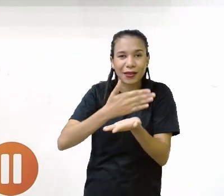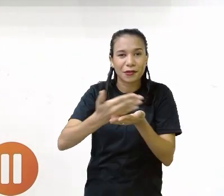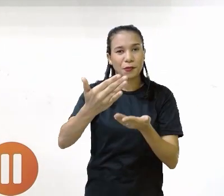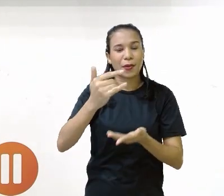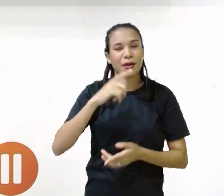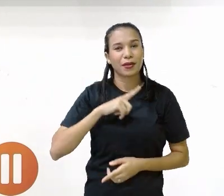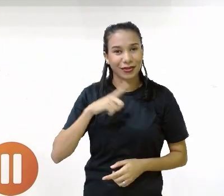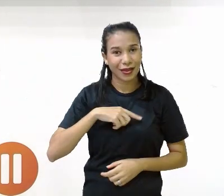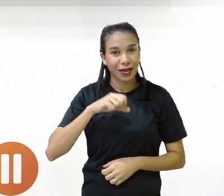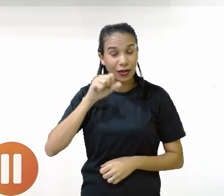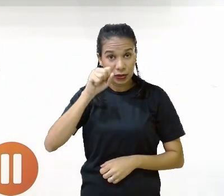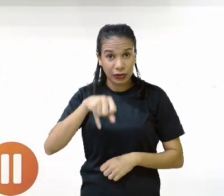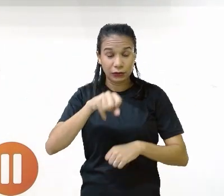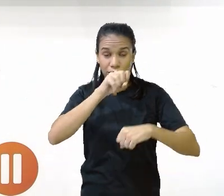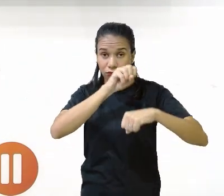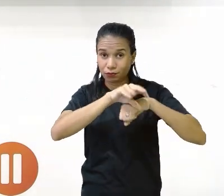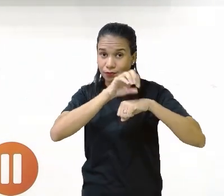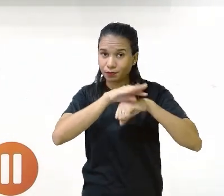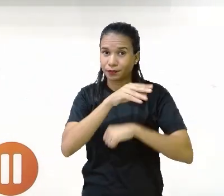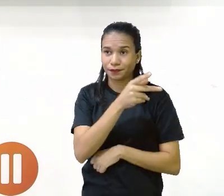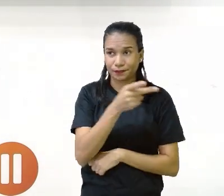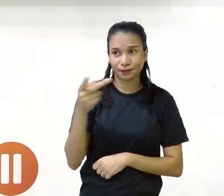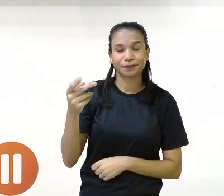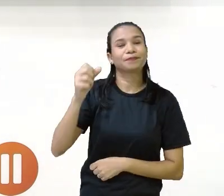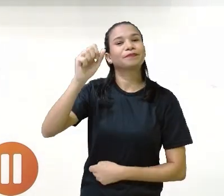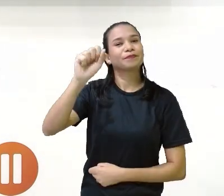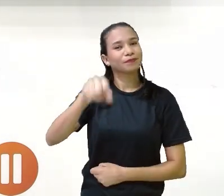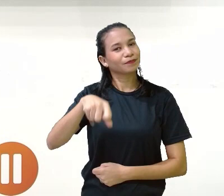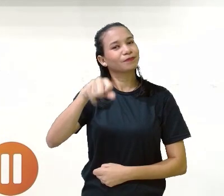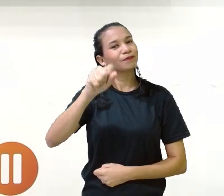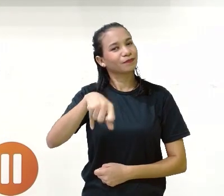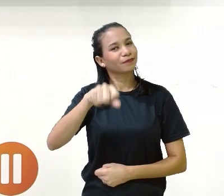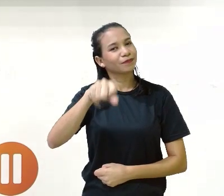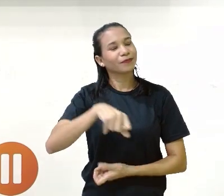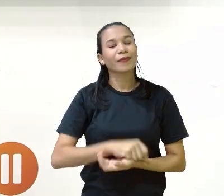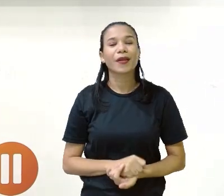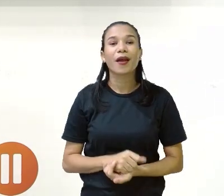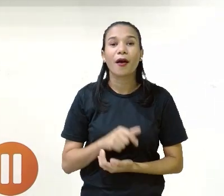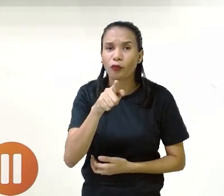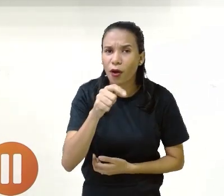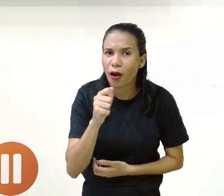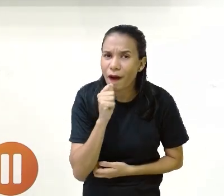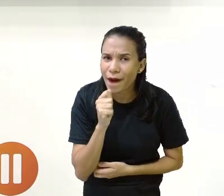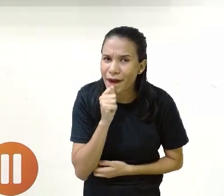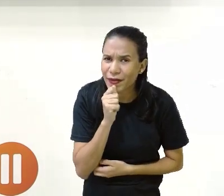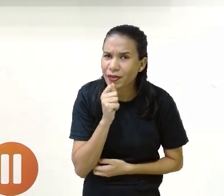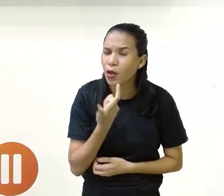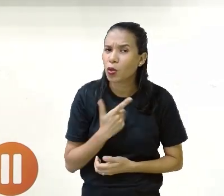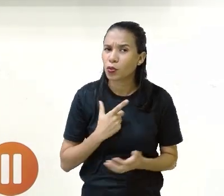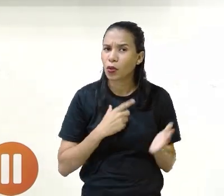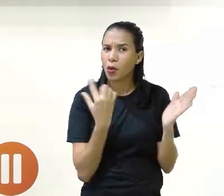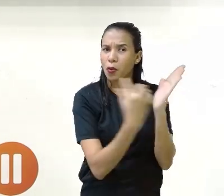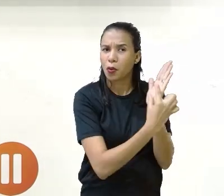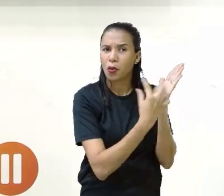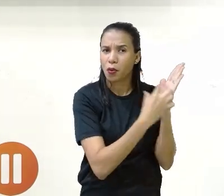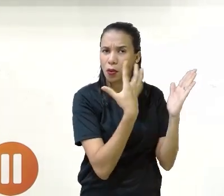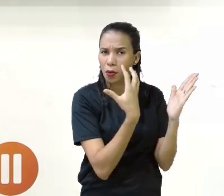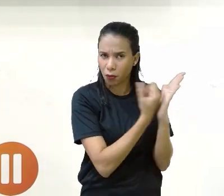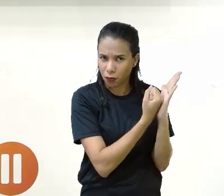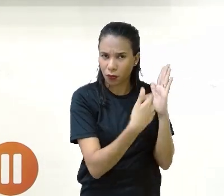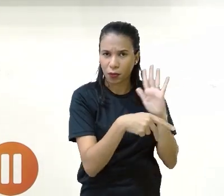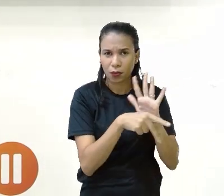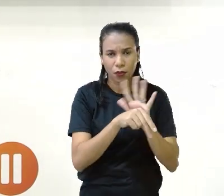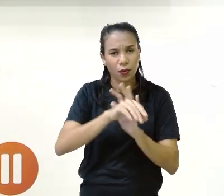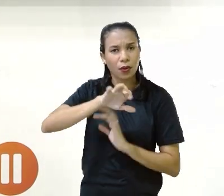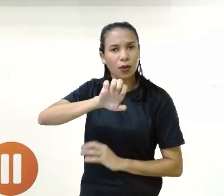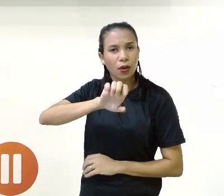tenho alguns recadinhos para vocês. É isso mesmo. Você que ainda não baixou o aplicativo do